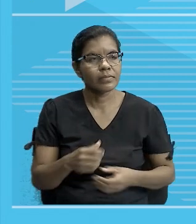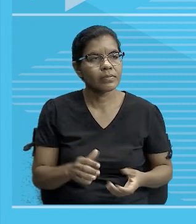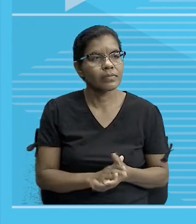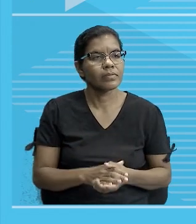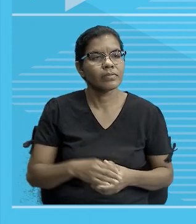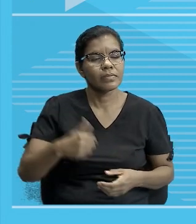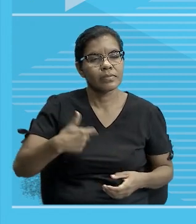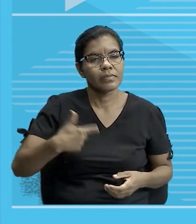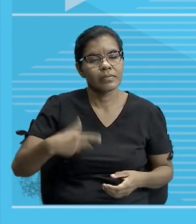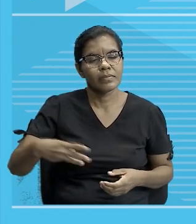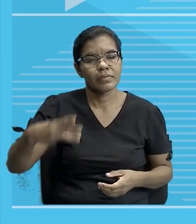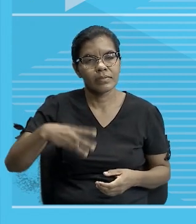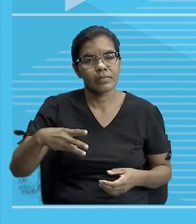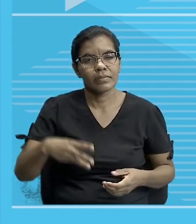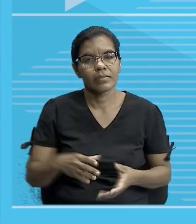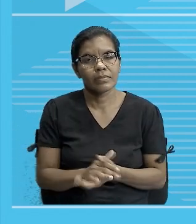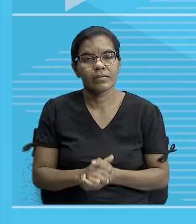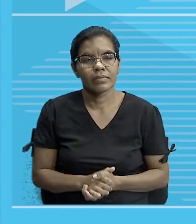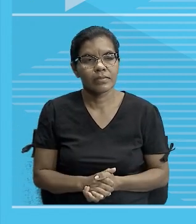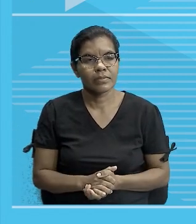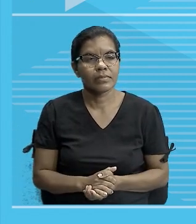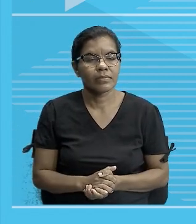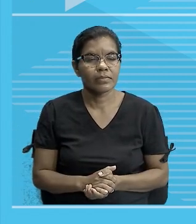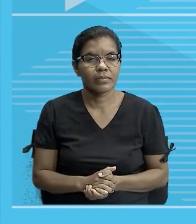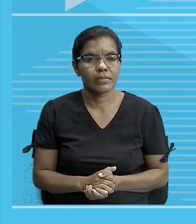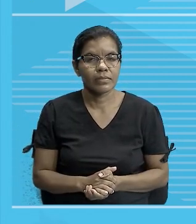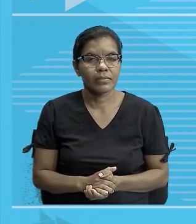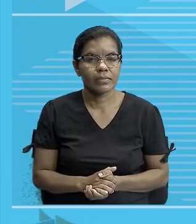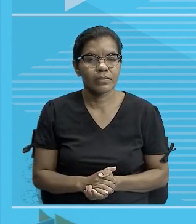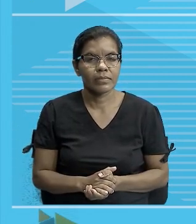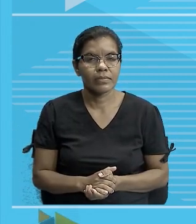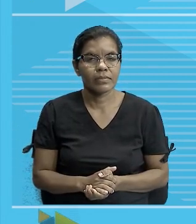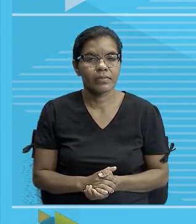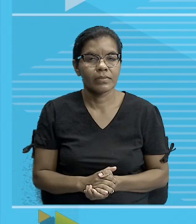um realzinho aí, per favor, em italiano.